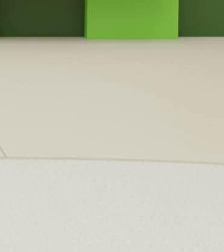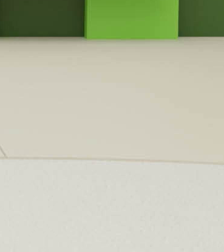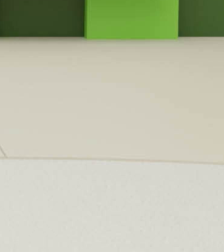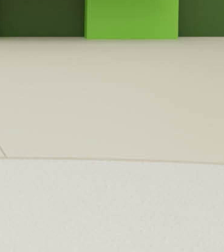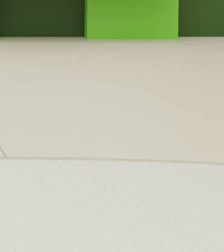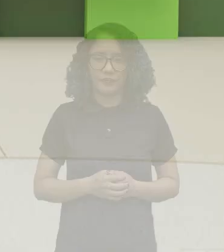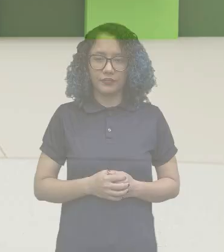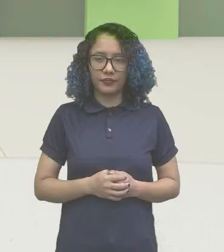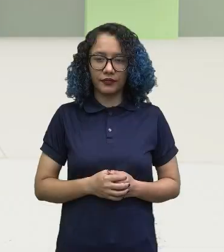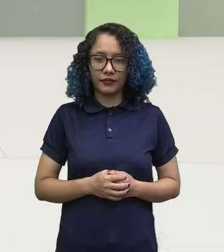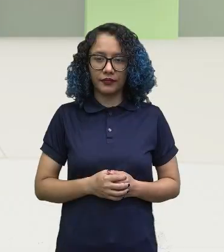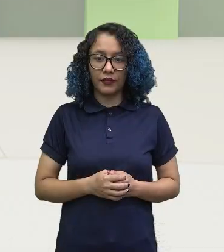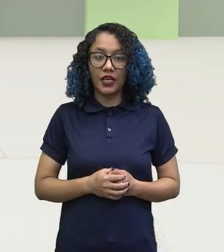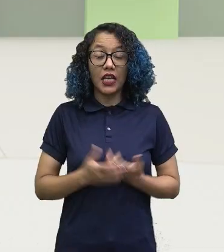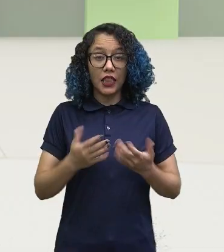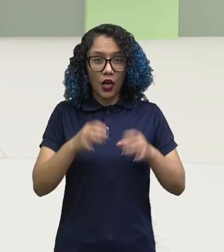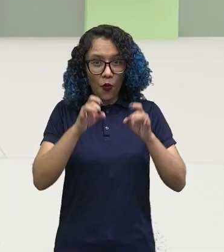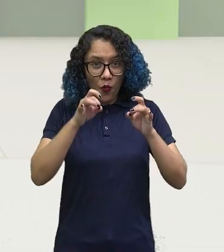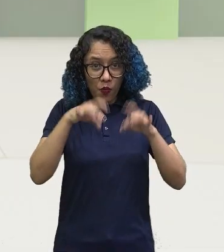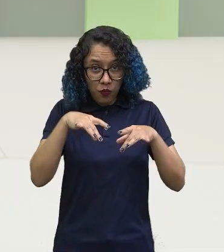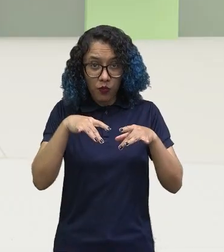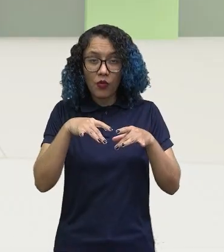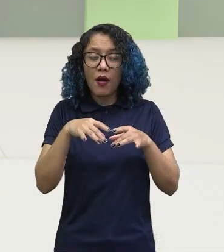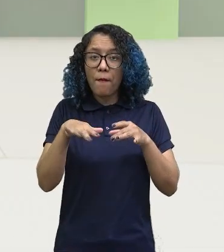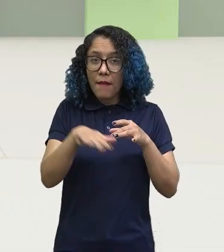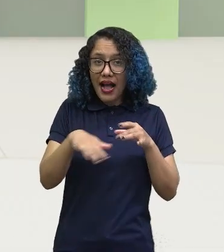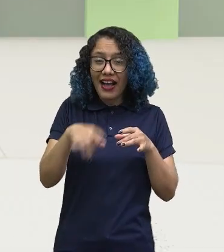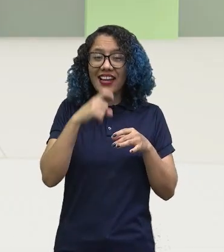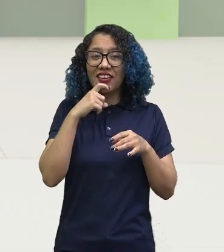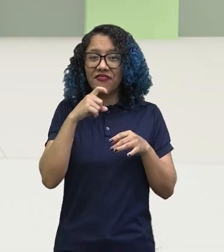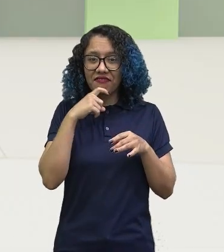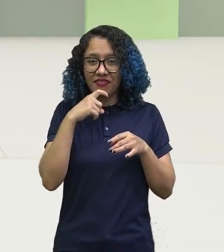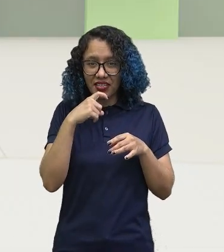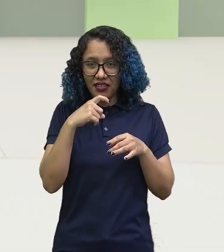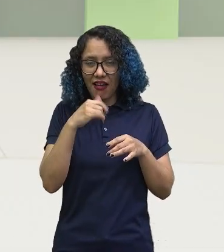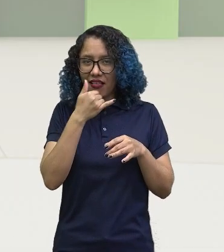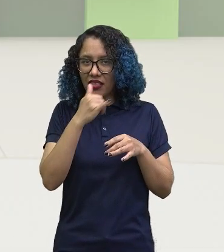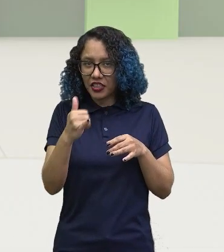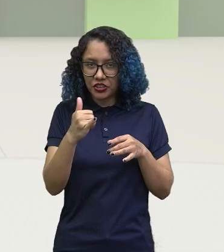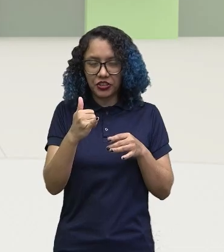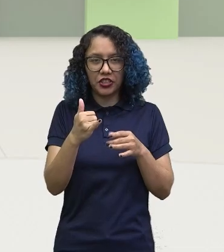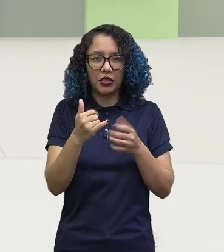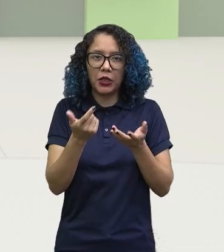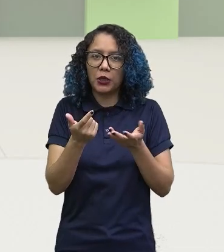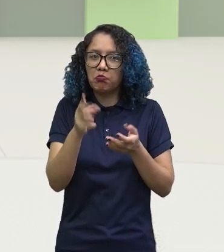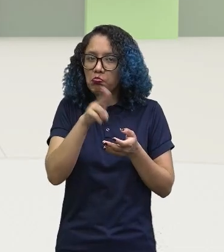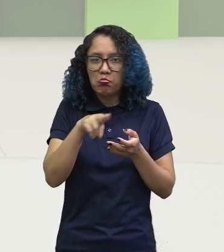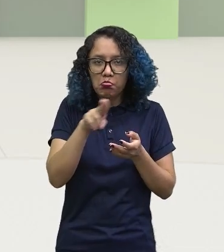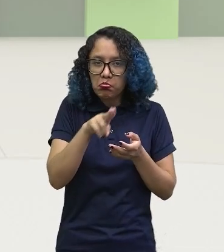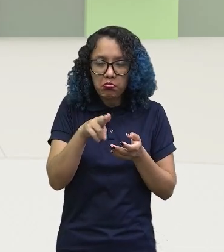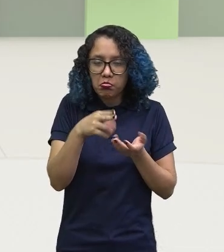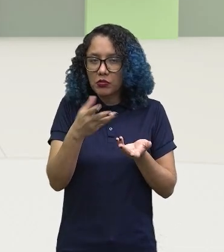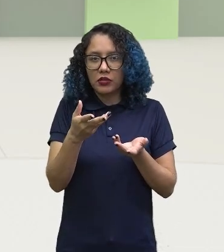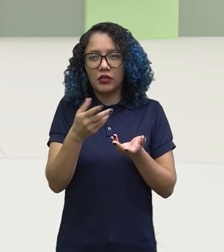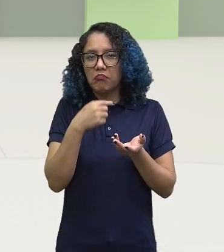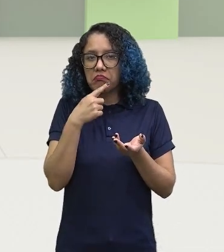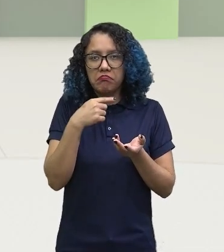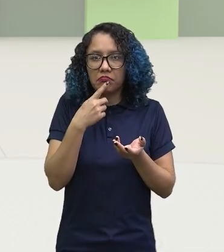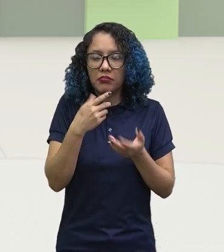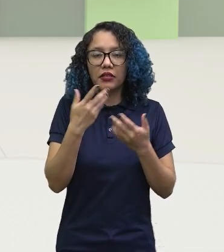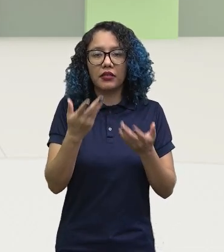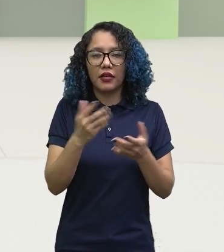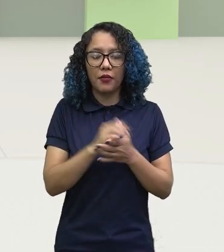descartada, ela não utiliza. É uma energia desperdiçada. É claro que, como toda máquina, ela tem a